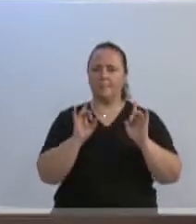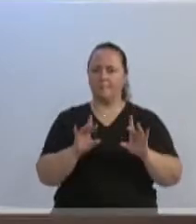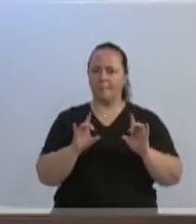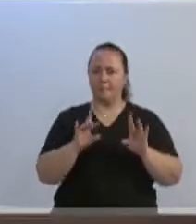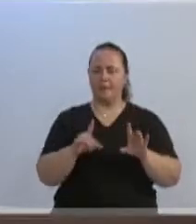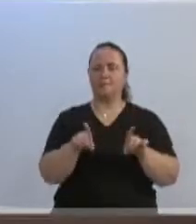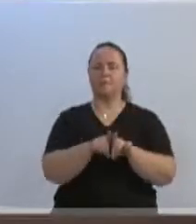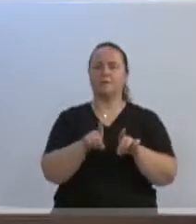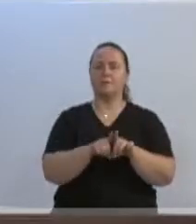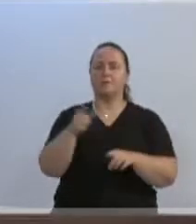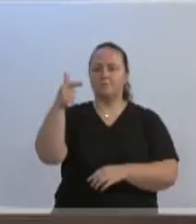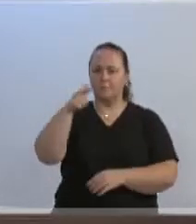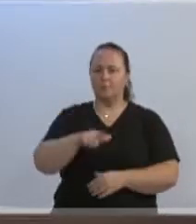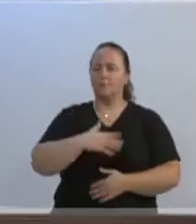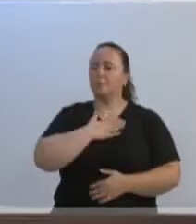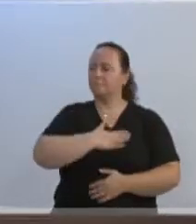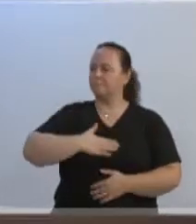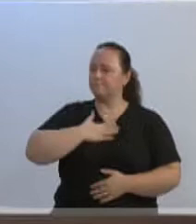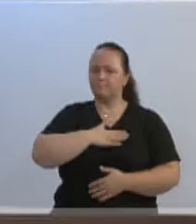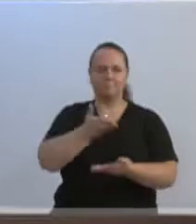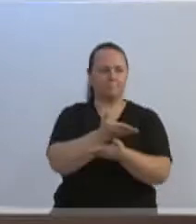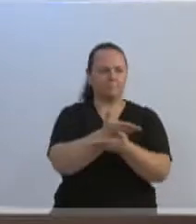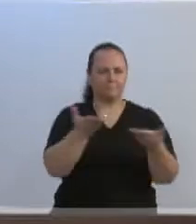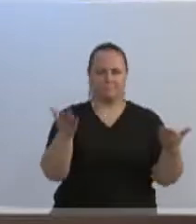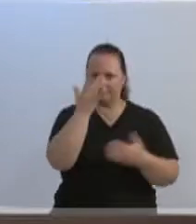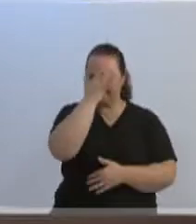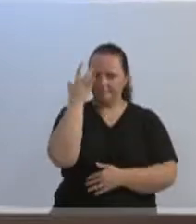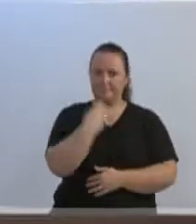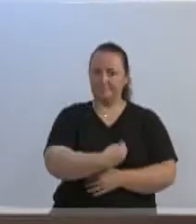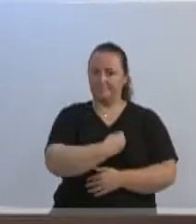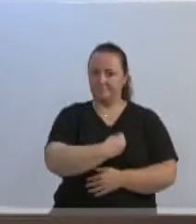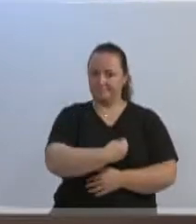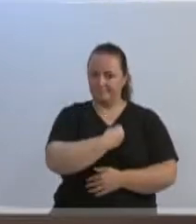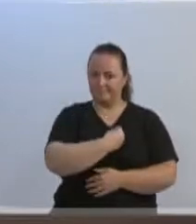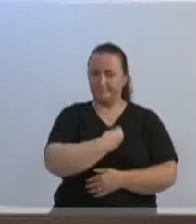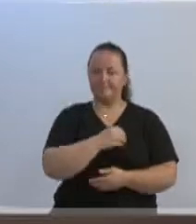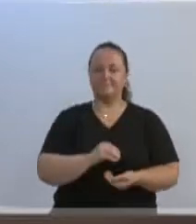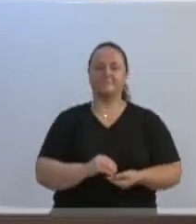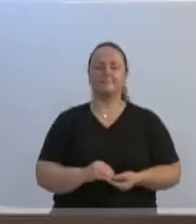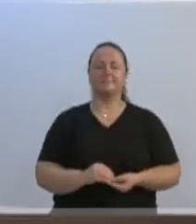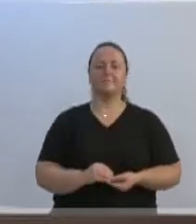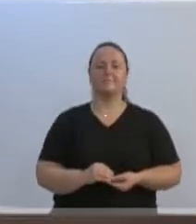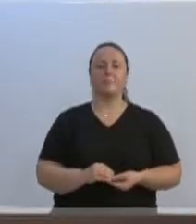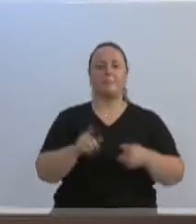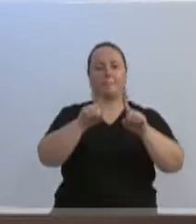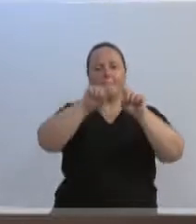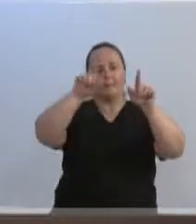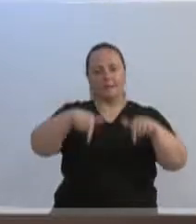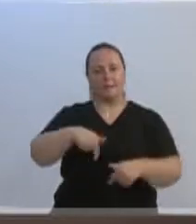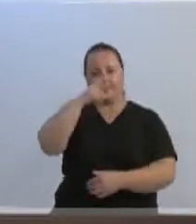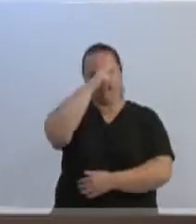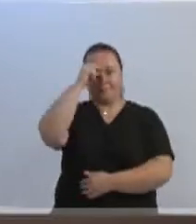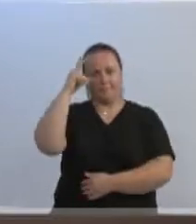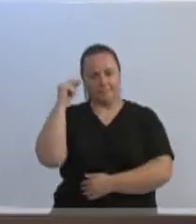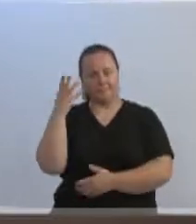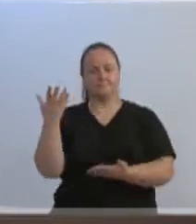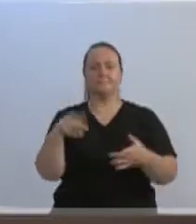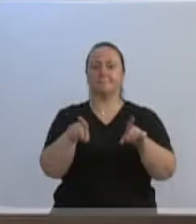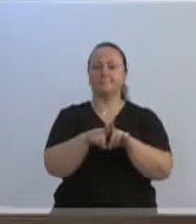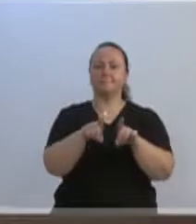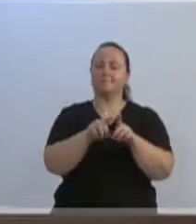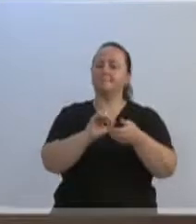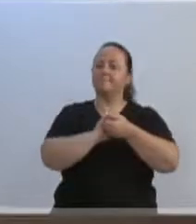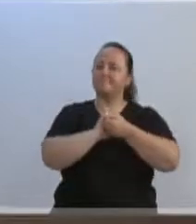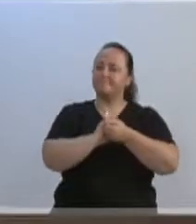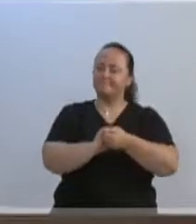queremos mais uma vez salvar todas as pessoas que se encontram aqui no plenário os servidores da prefeitura também quer complementar ac o